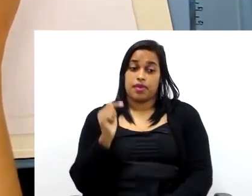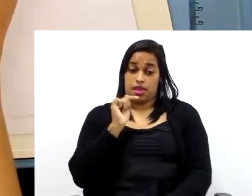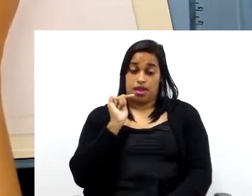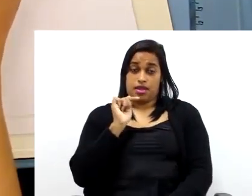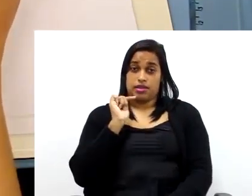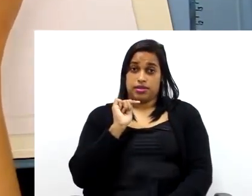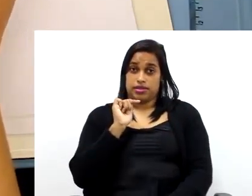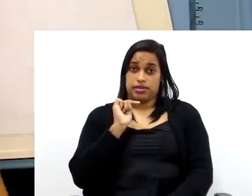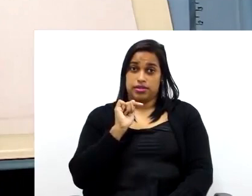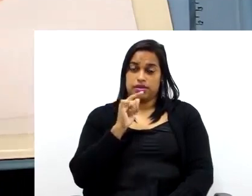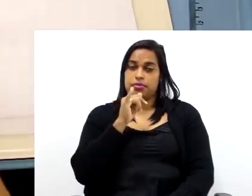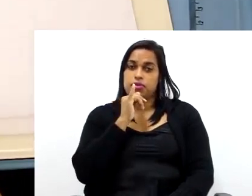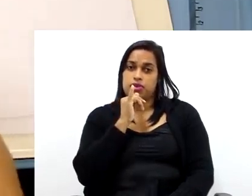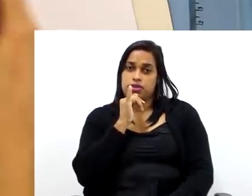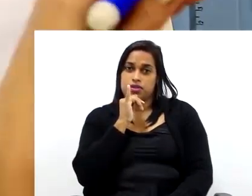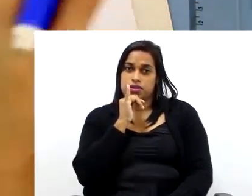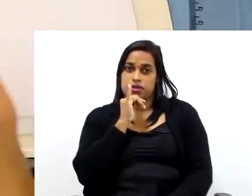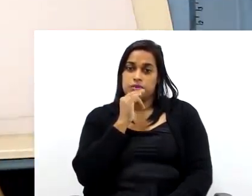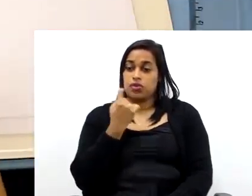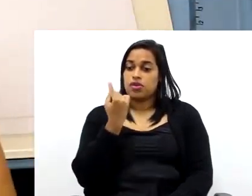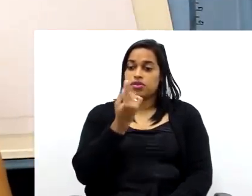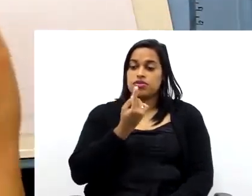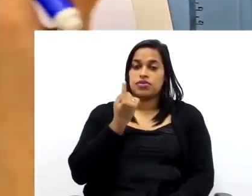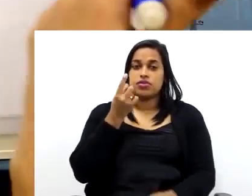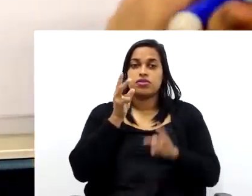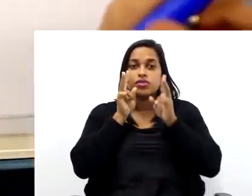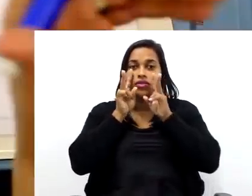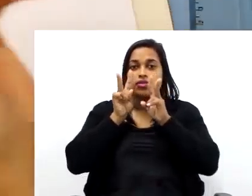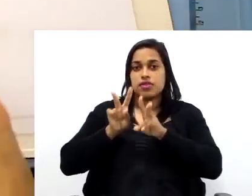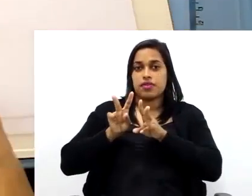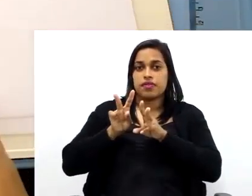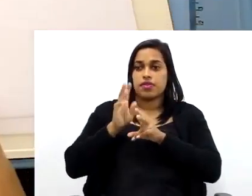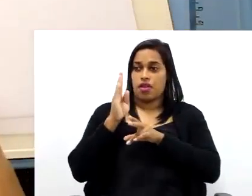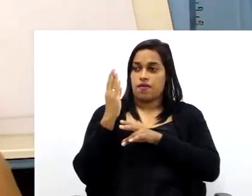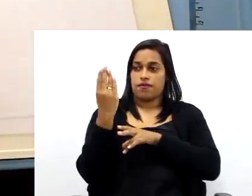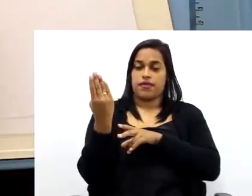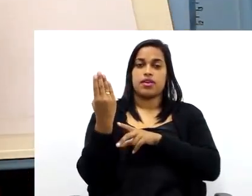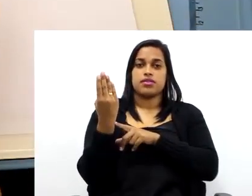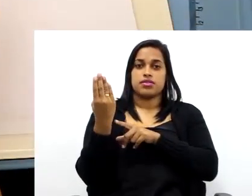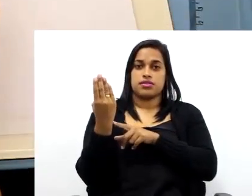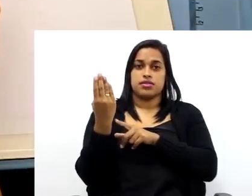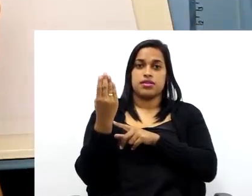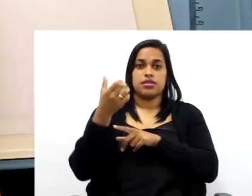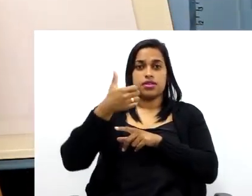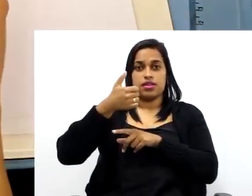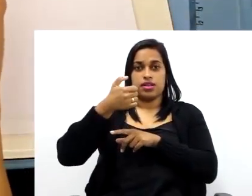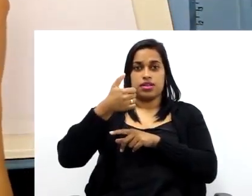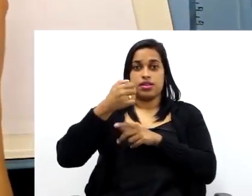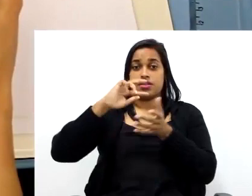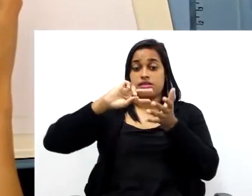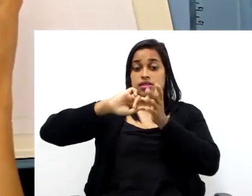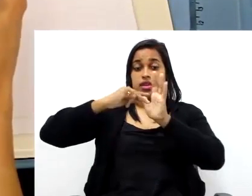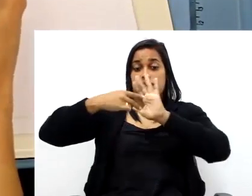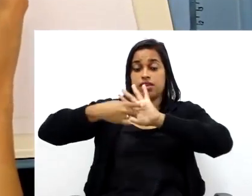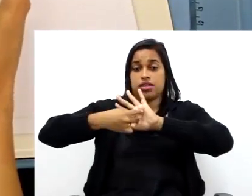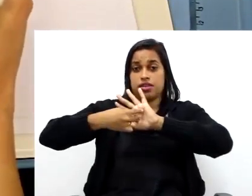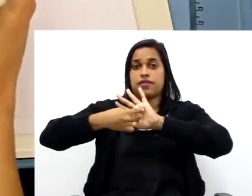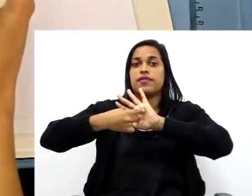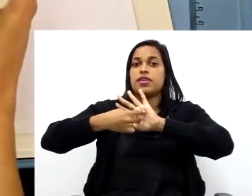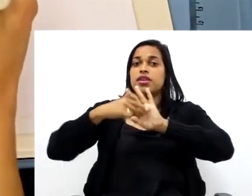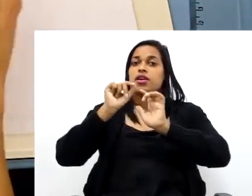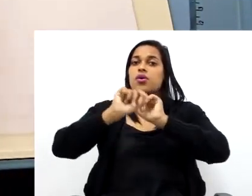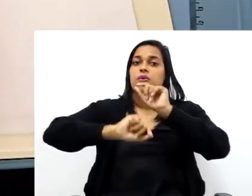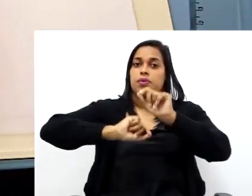Nesse caso aqui, digamos que a gente esteja vendo a face frontal dessa caneta. Significa que as